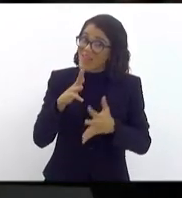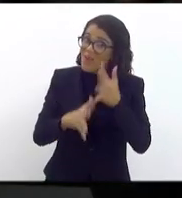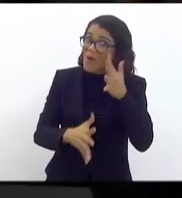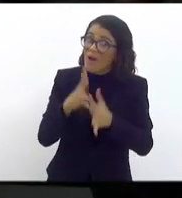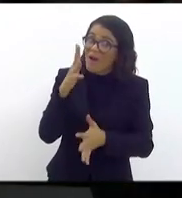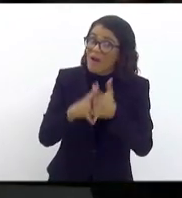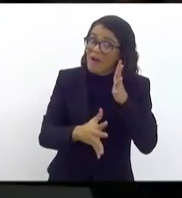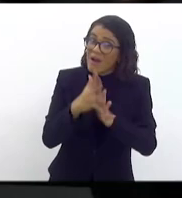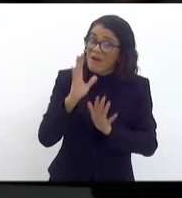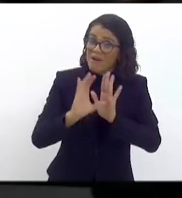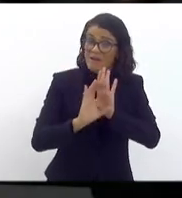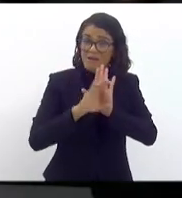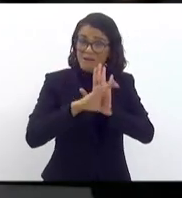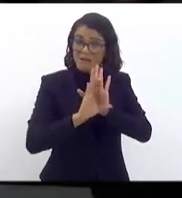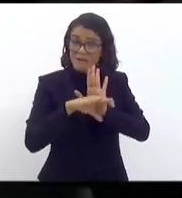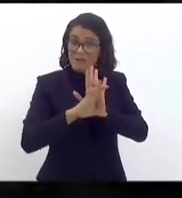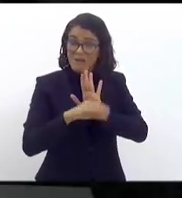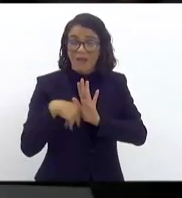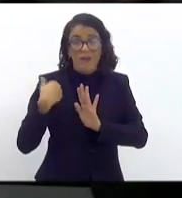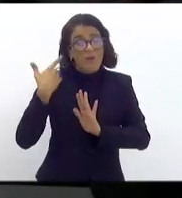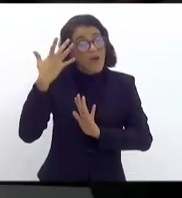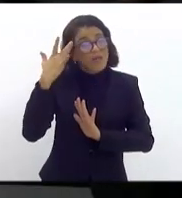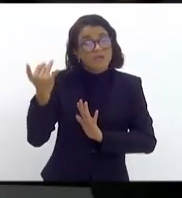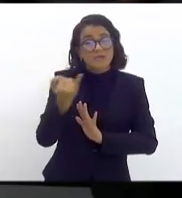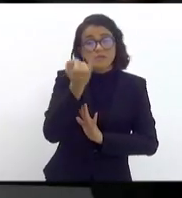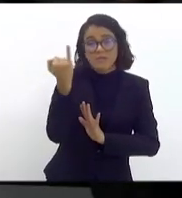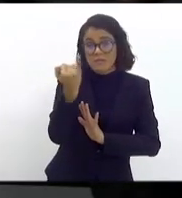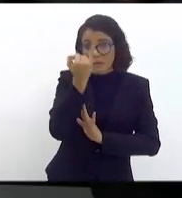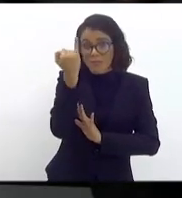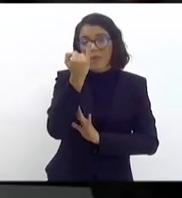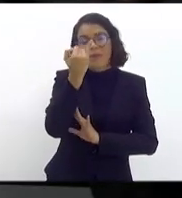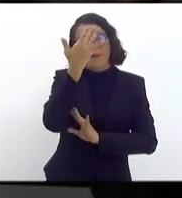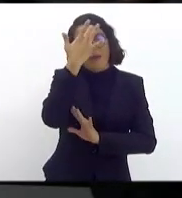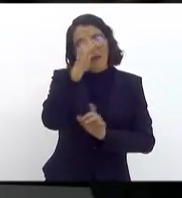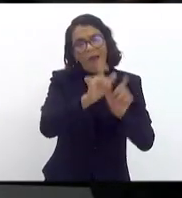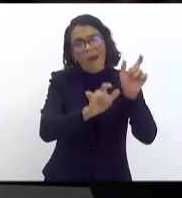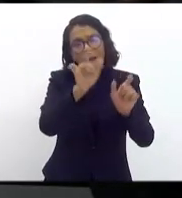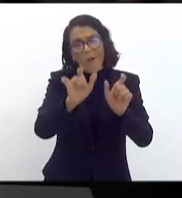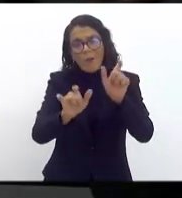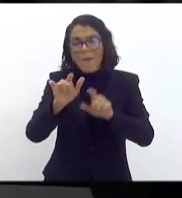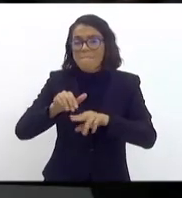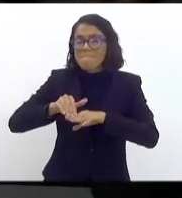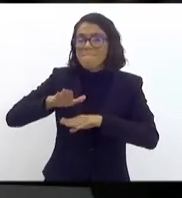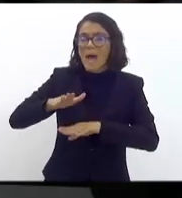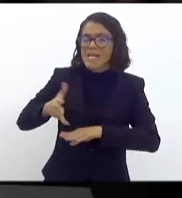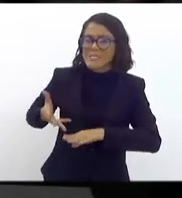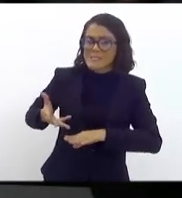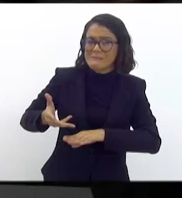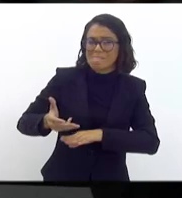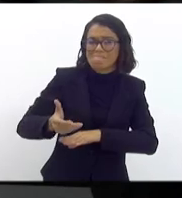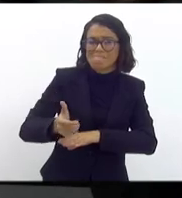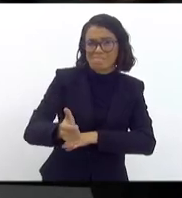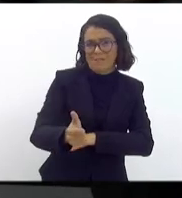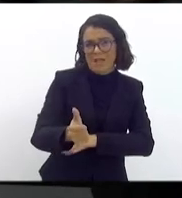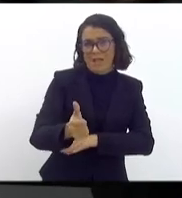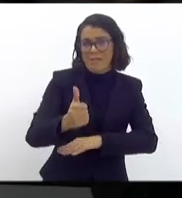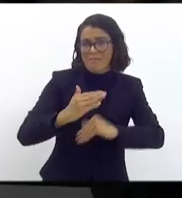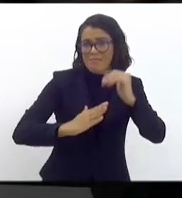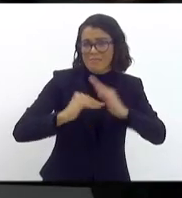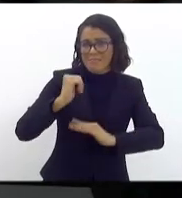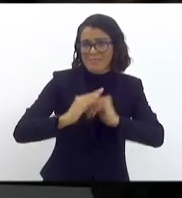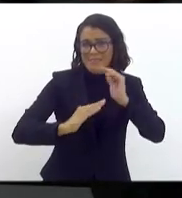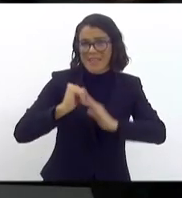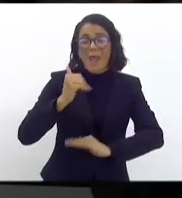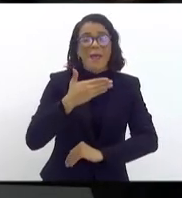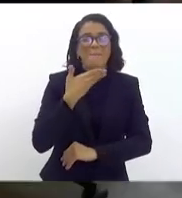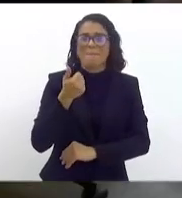confusão conceitual. Eu acho que seria muito importante realmente que alguém... mais habilitado, alguém afeito à atividade, pudesse... Era